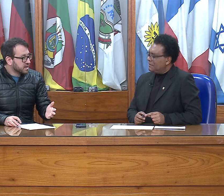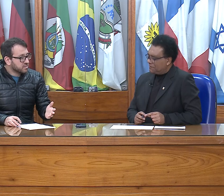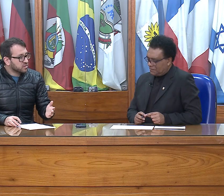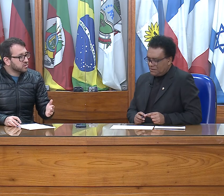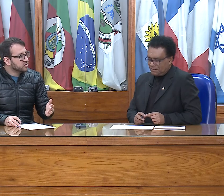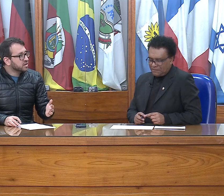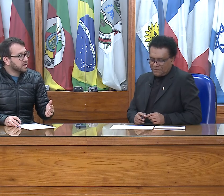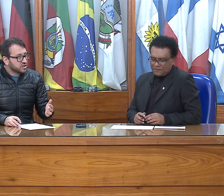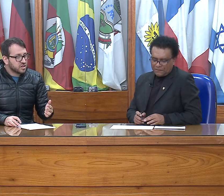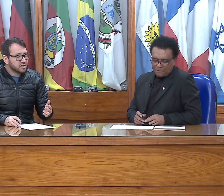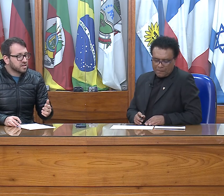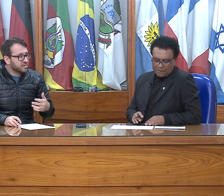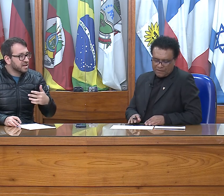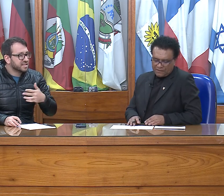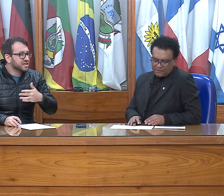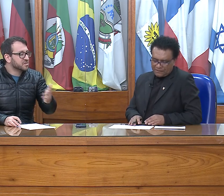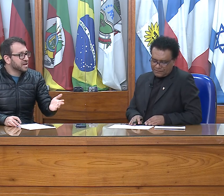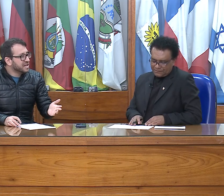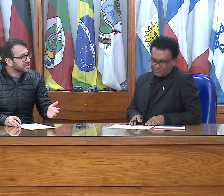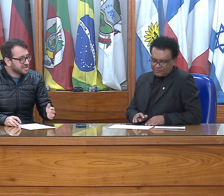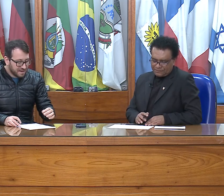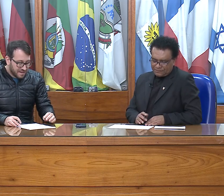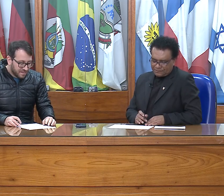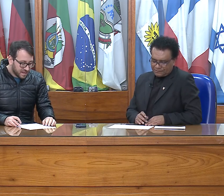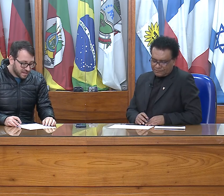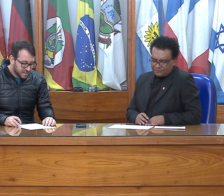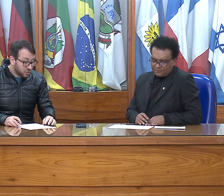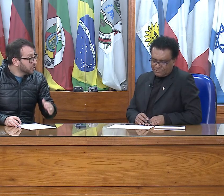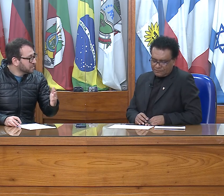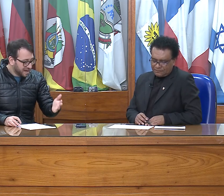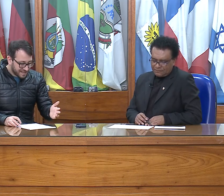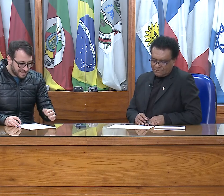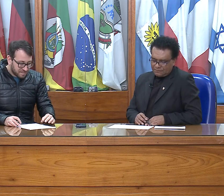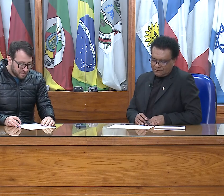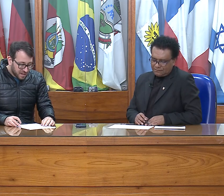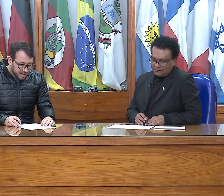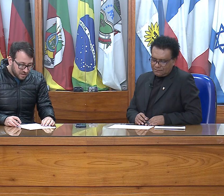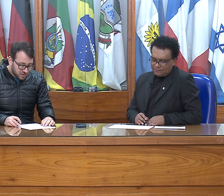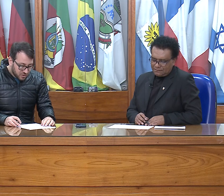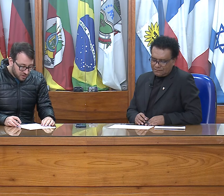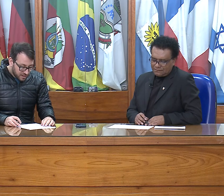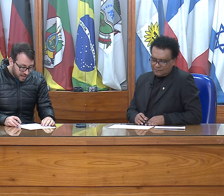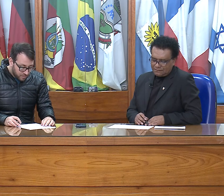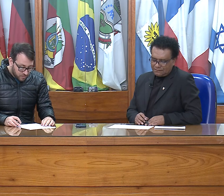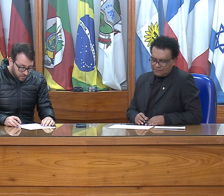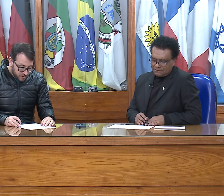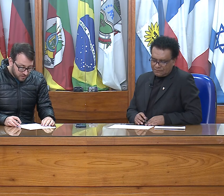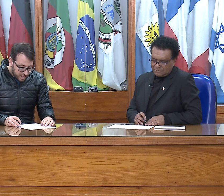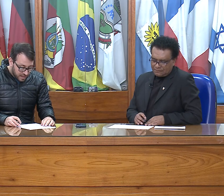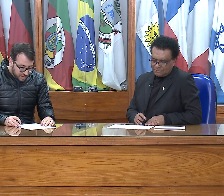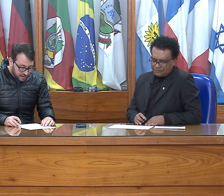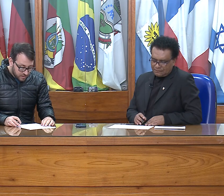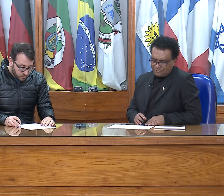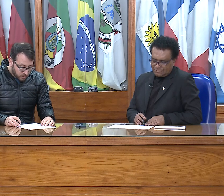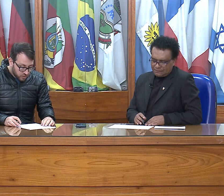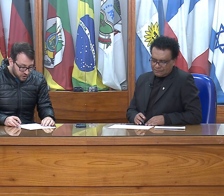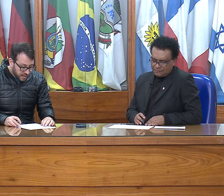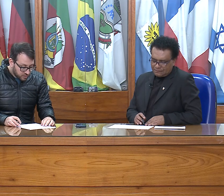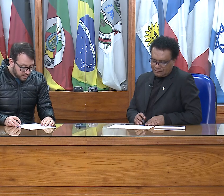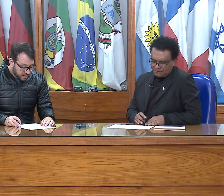órgãos né muito debatido também recentemente em todo o país e o senhor tá propondo né